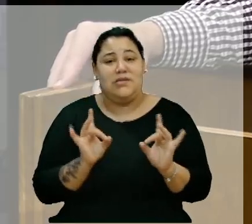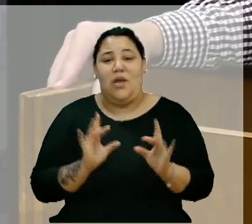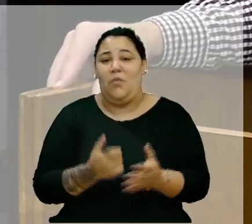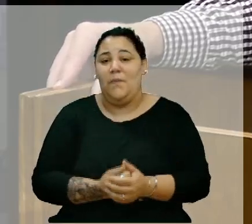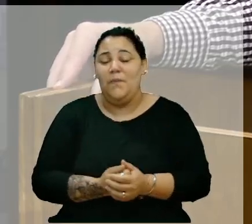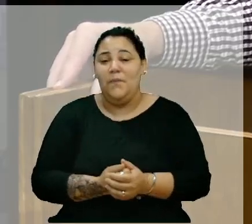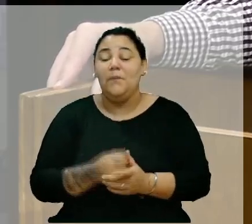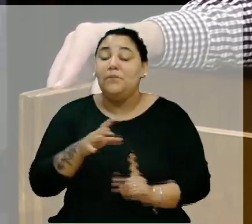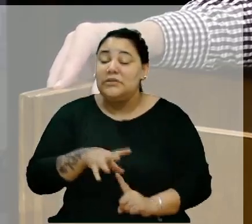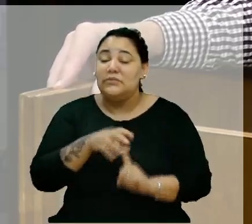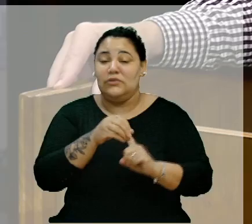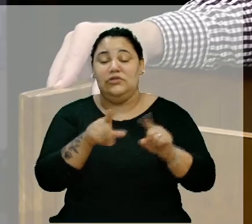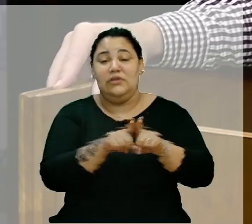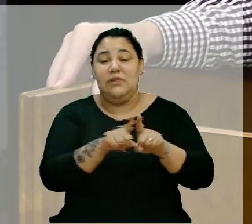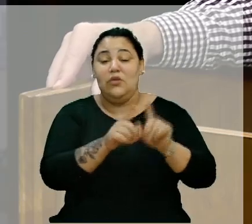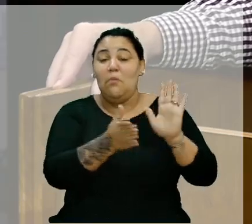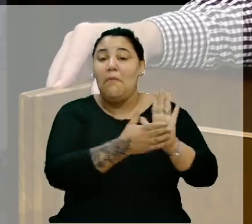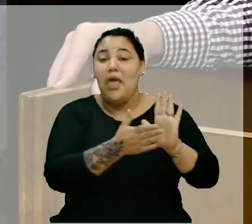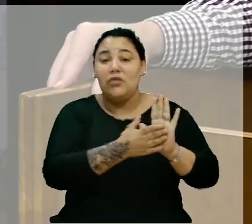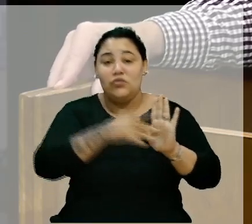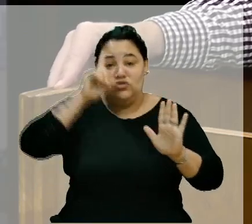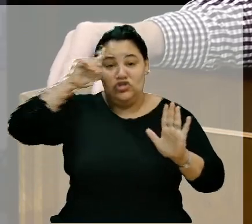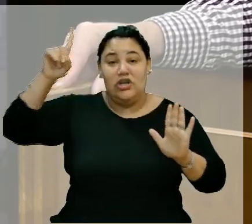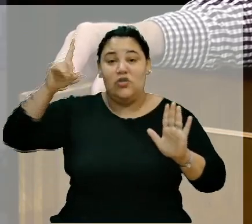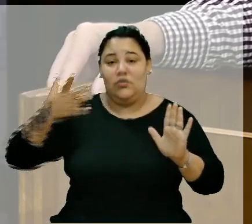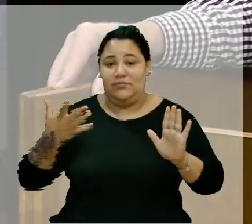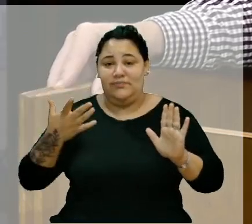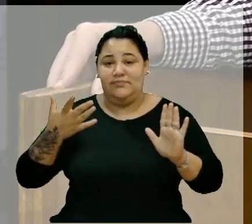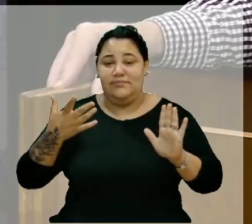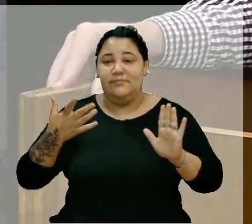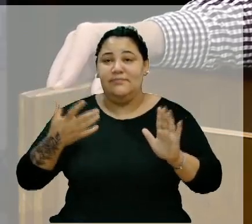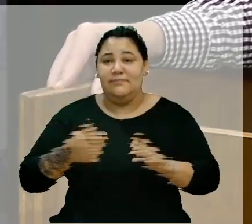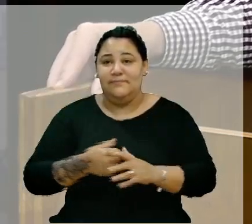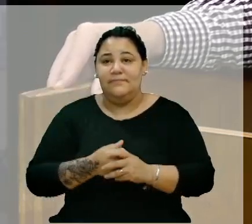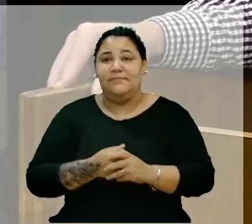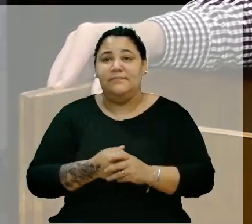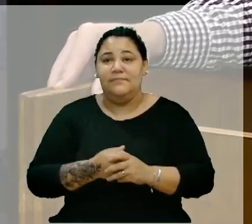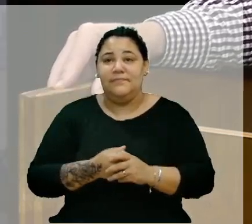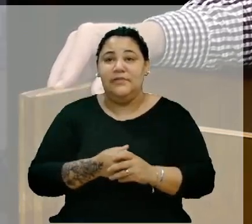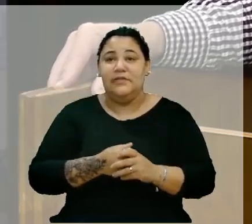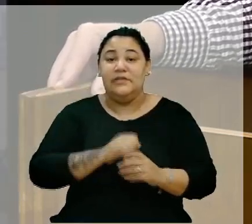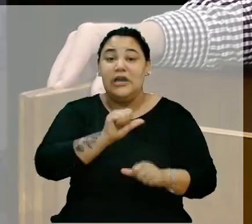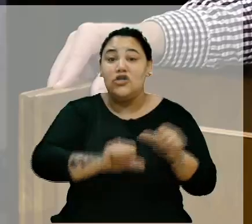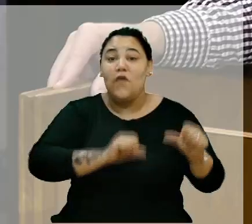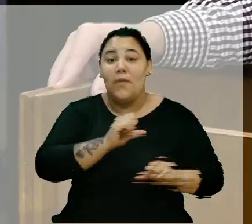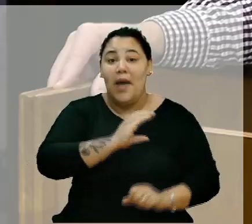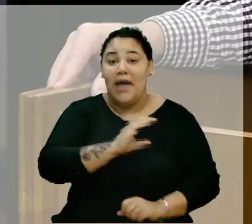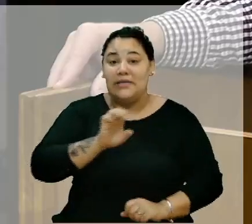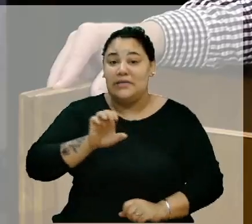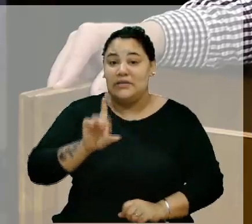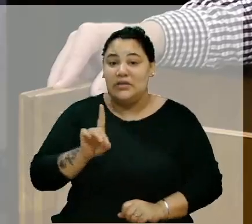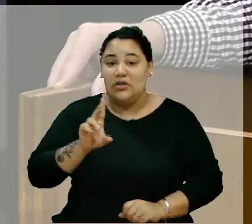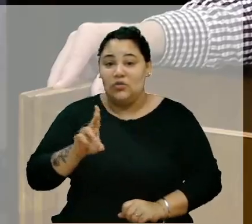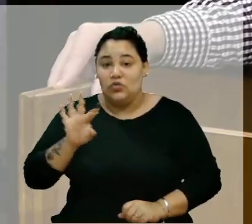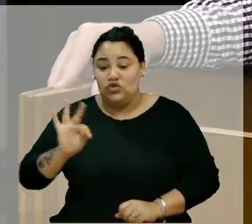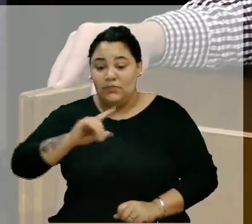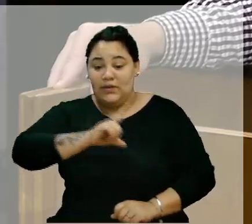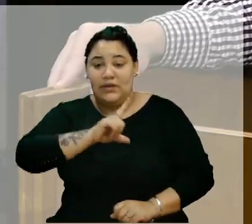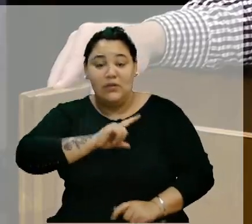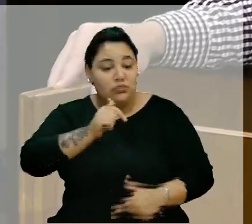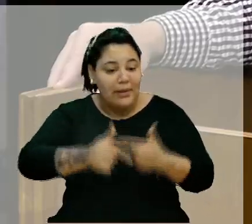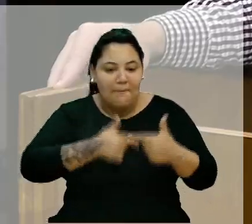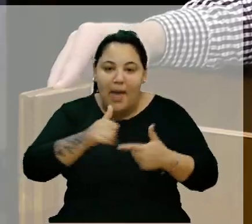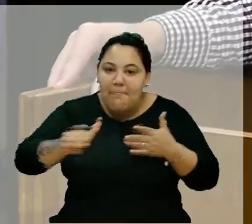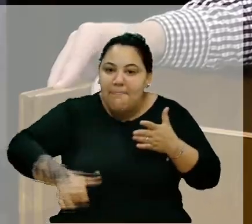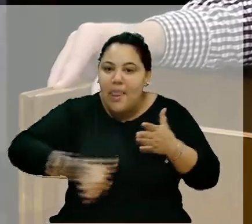especial, principalmente no plano diretor, a ideia de tornar, então, a SEDUT, para que tenha um trabalho mais eficaz na casa,